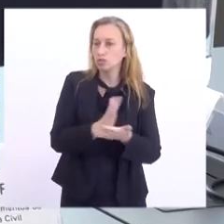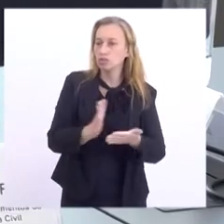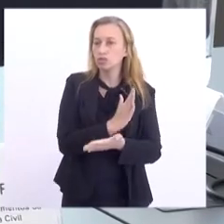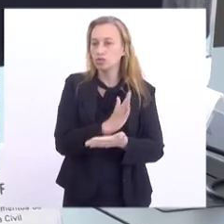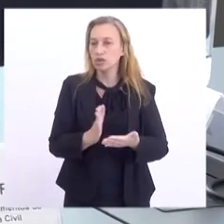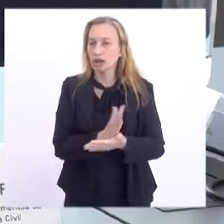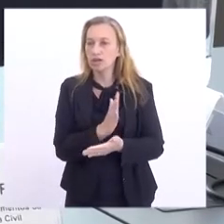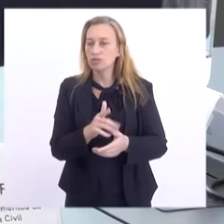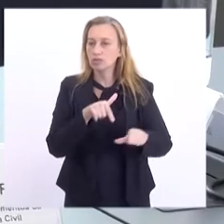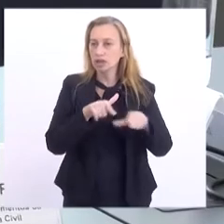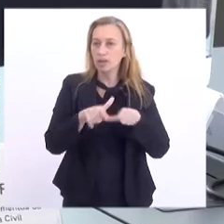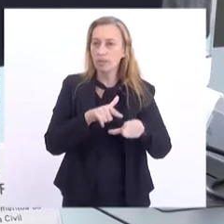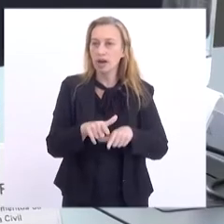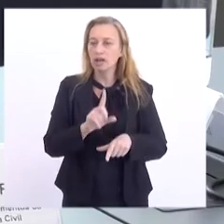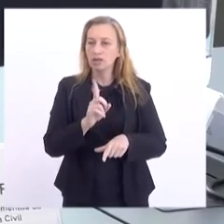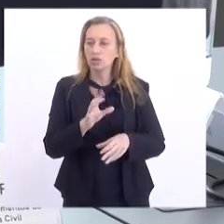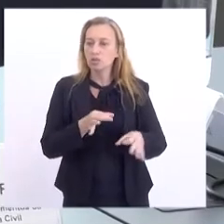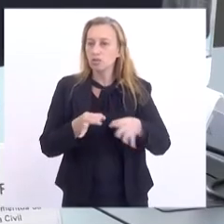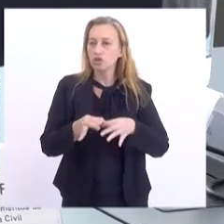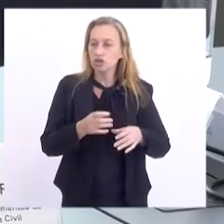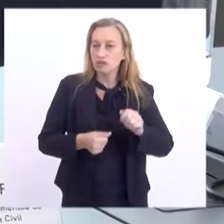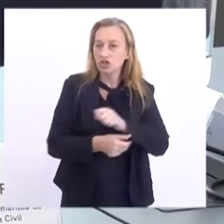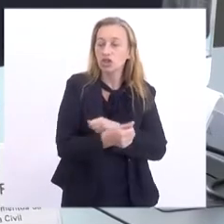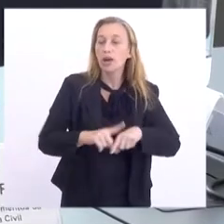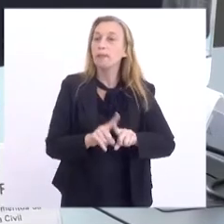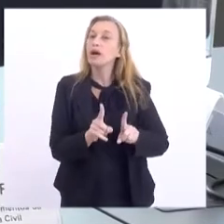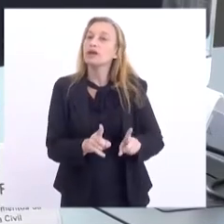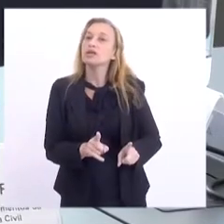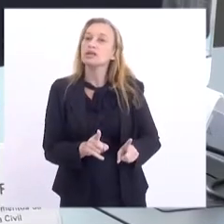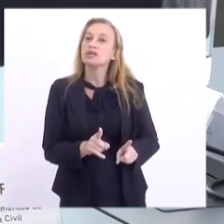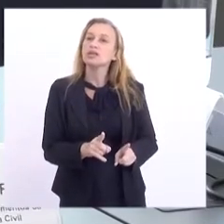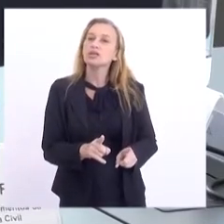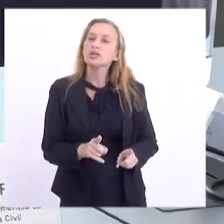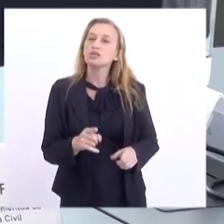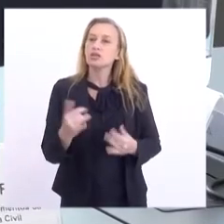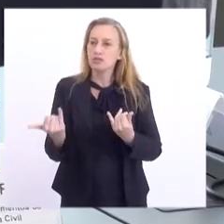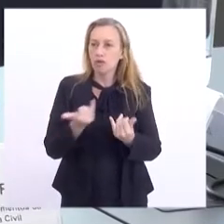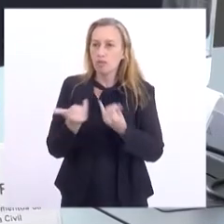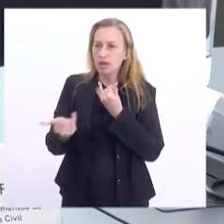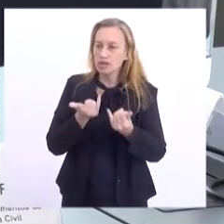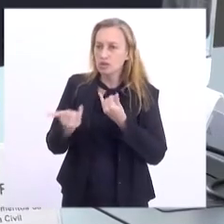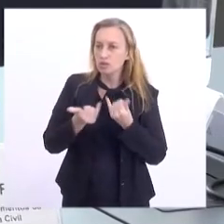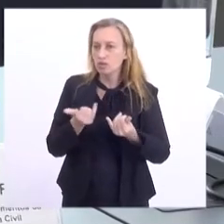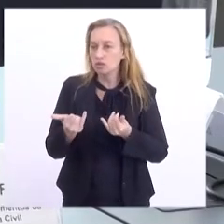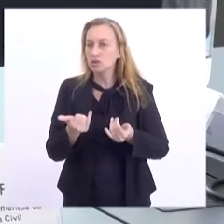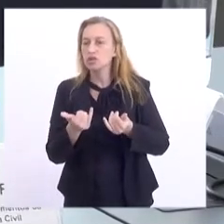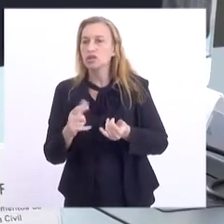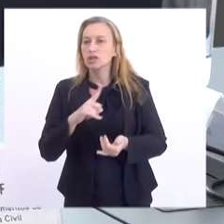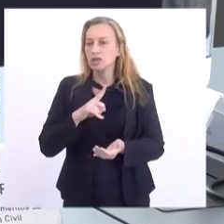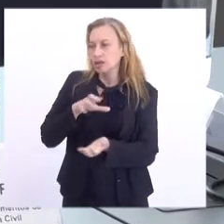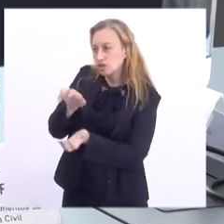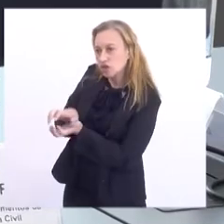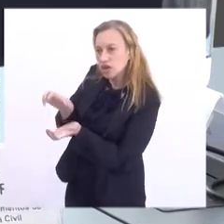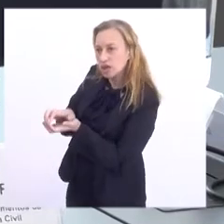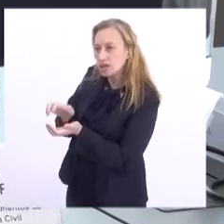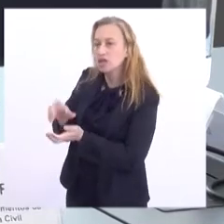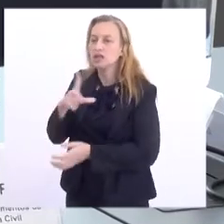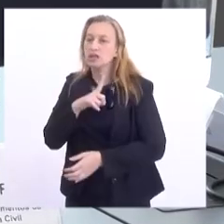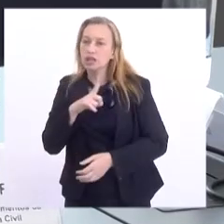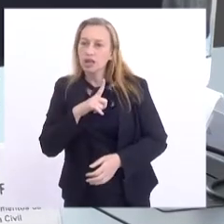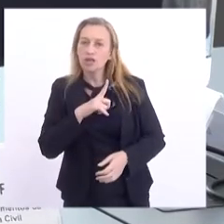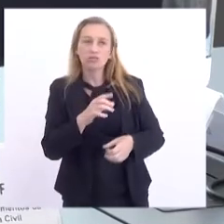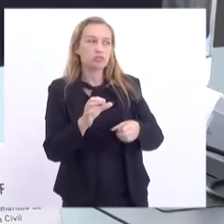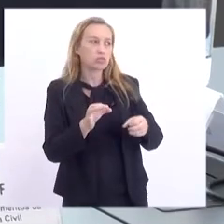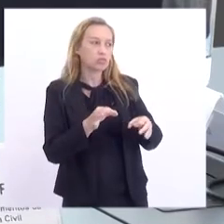dela como serviços né e não em projetos de investimento mas o que me passa em algumas localidades com Jacareí taught que tem um